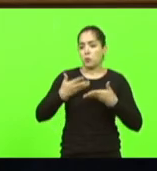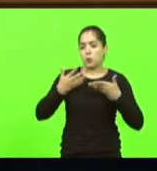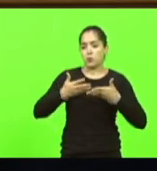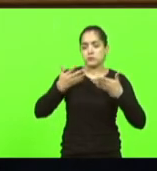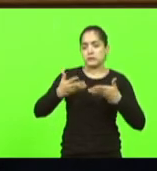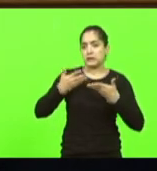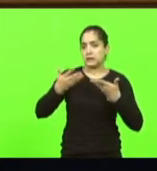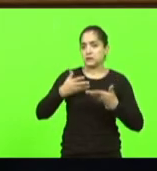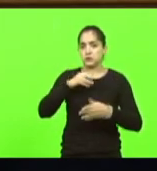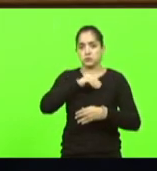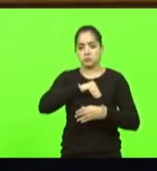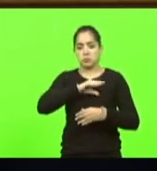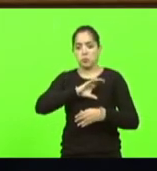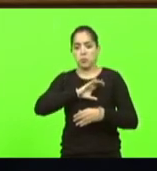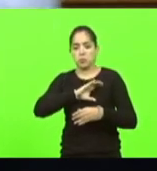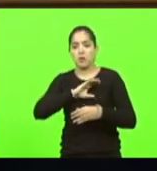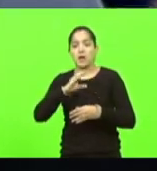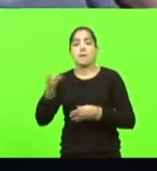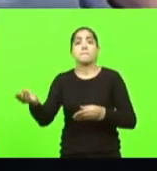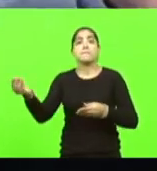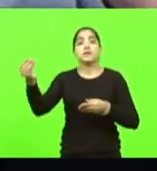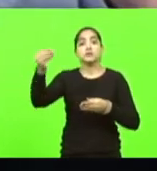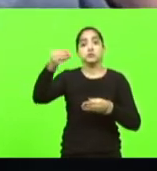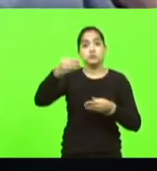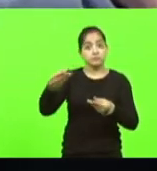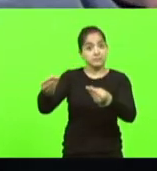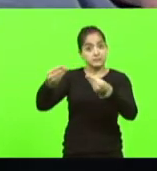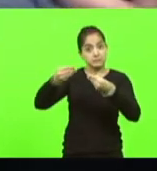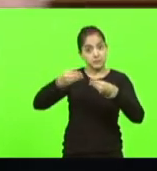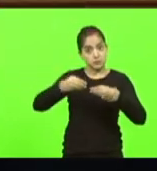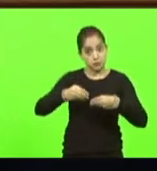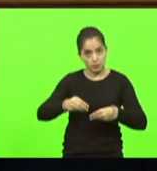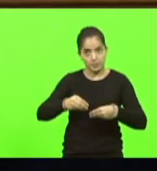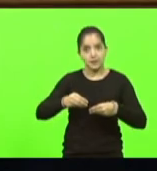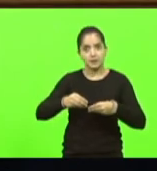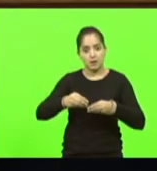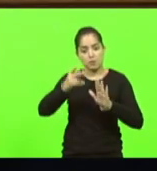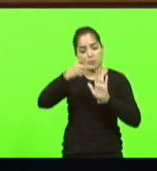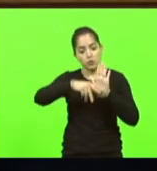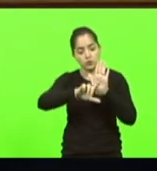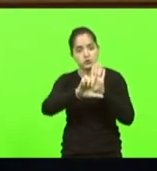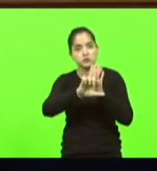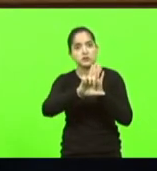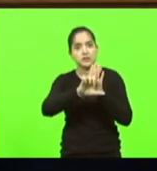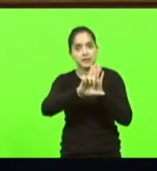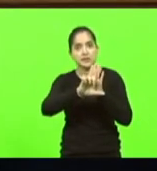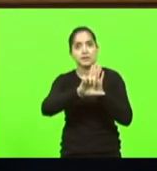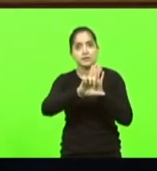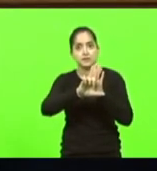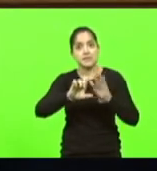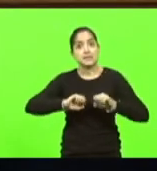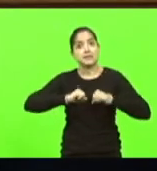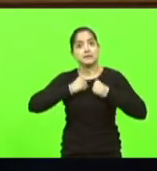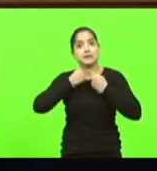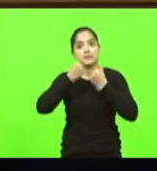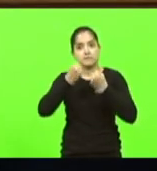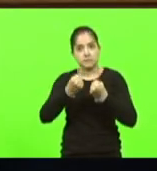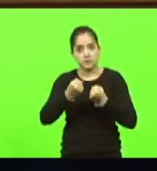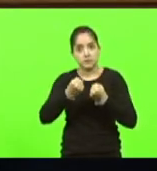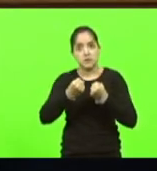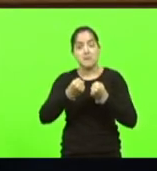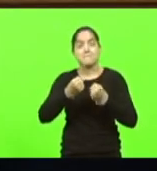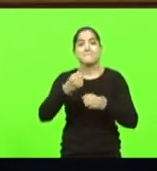salário mandou para cá um projeto de lei que a defendendo pelo líder do governo Deputado José Milton de bota mais 6 mil